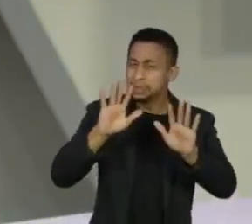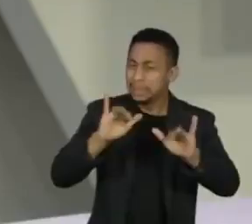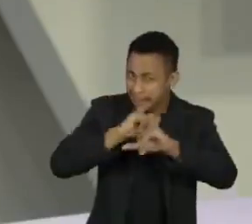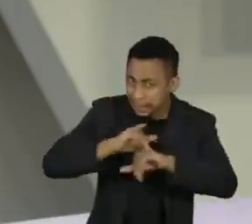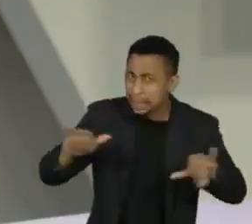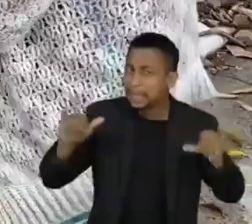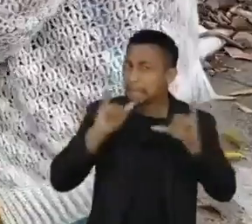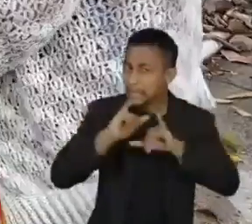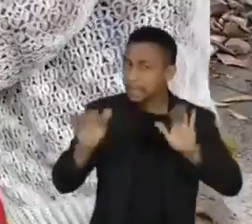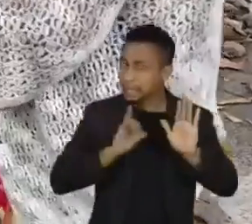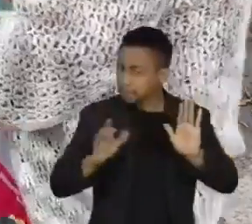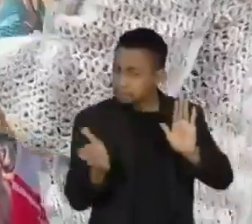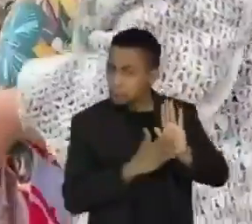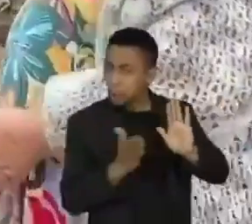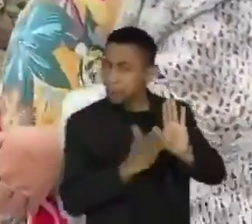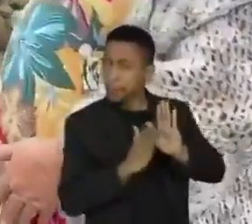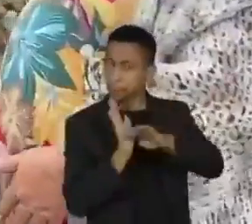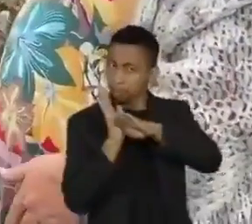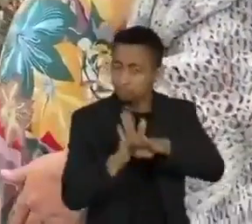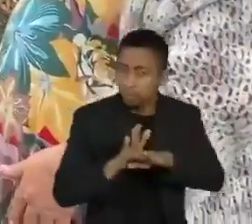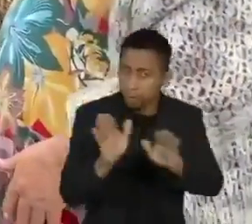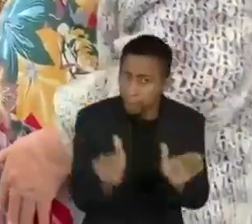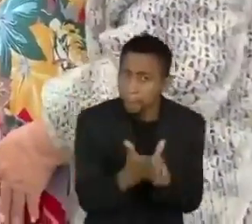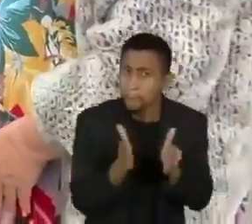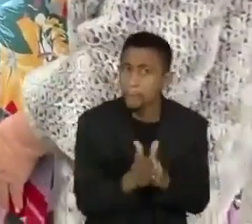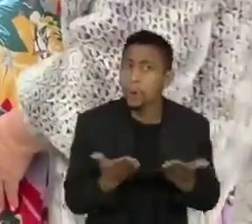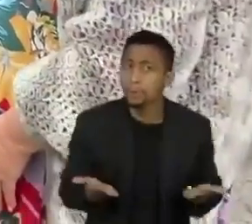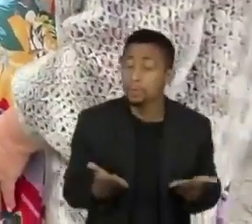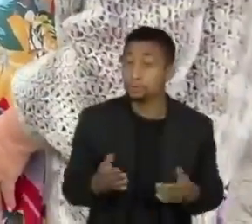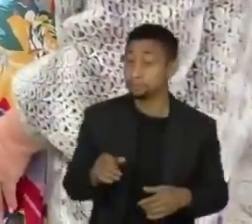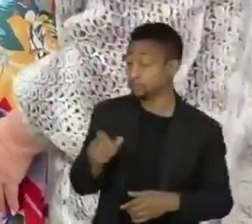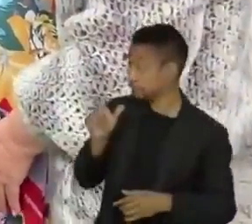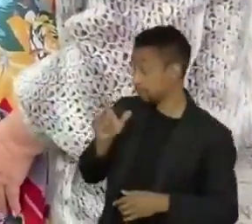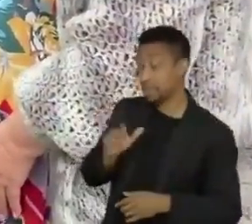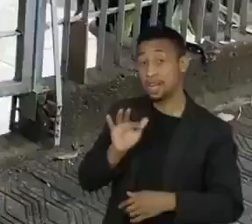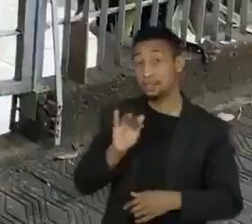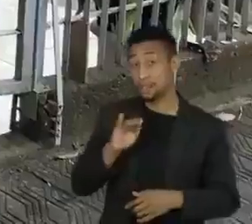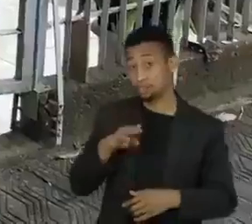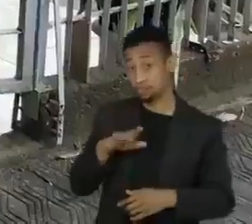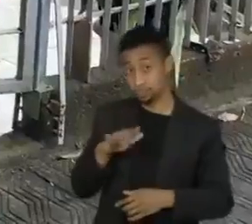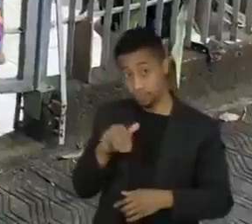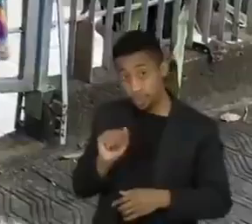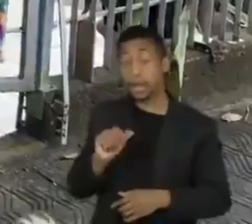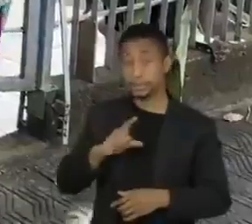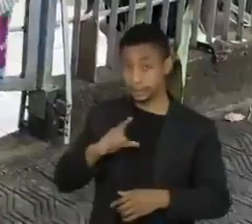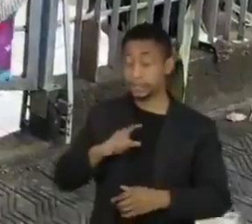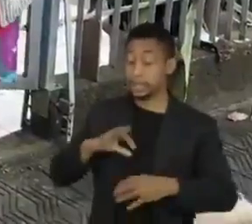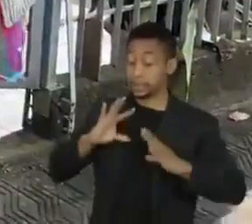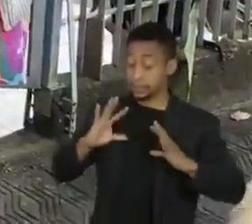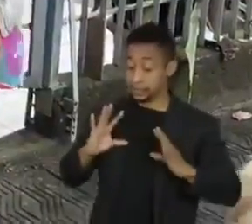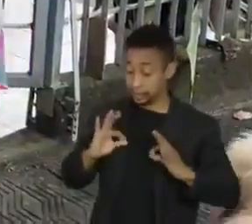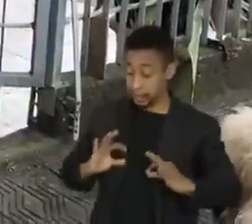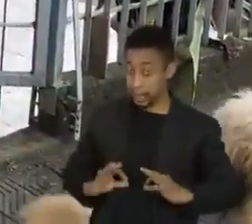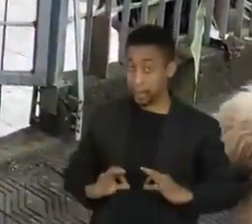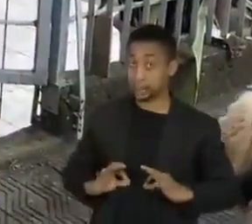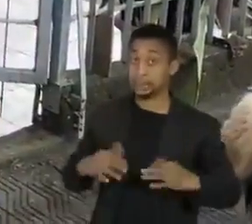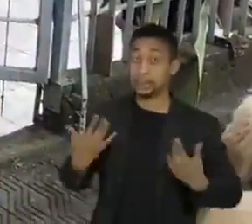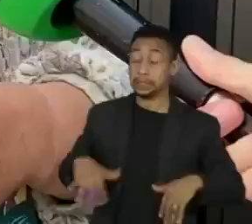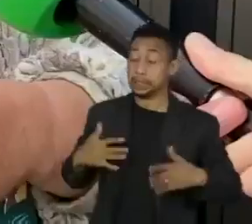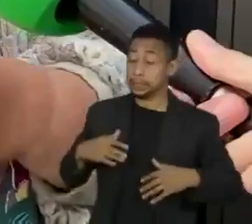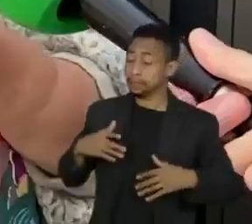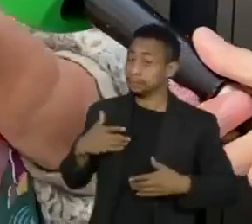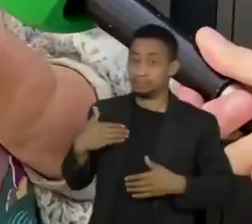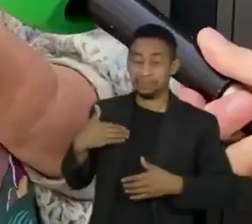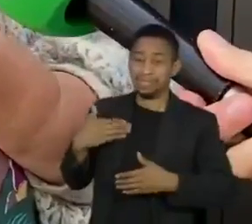direitos básicos? Fátima tem câncer, depressão e está desempregada. Tudo isso em meio à crise da